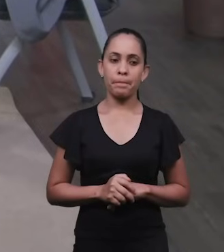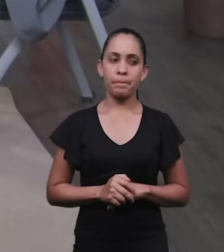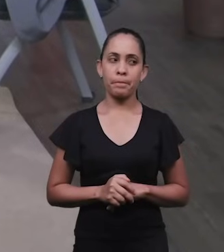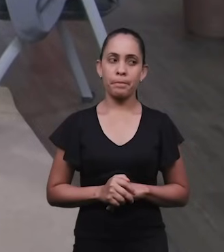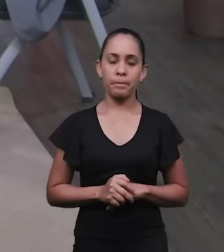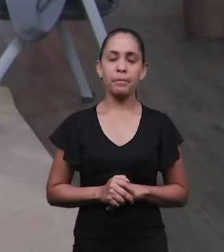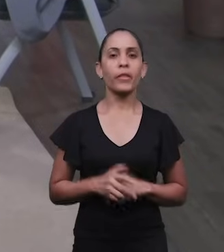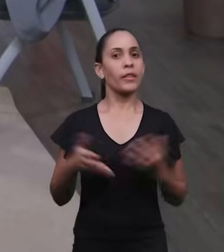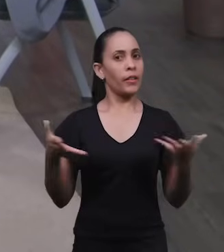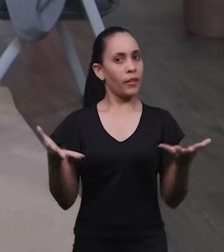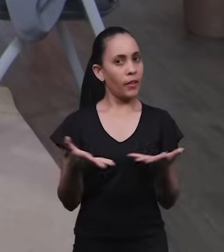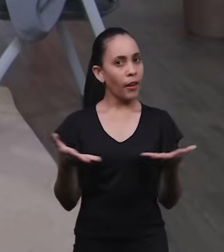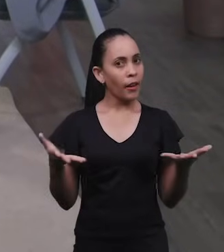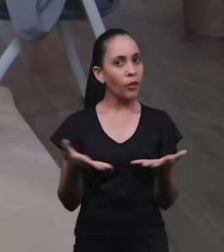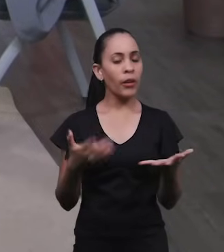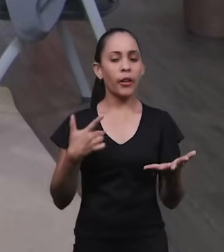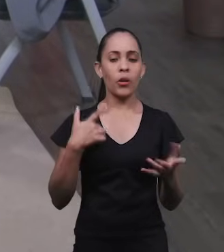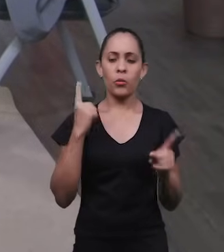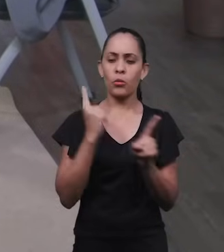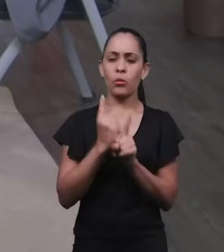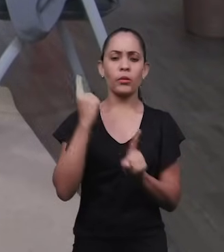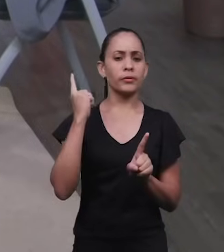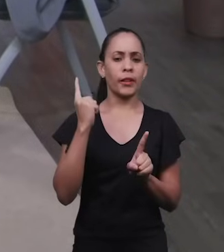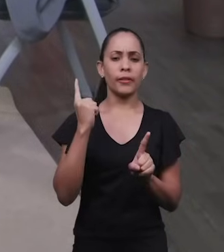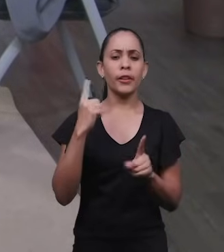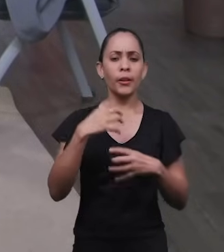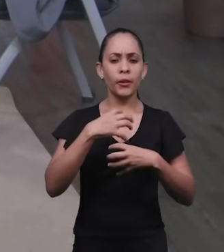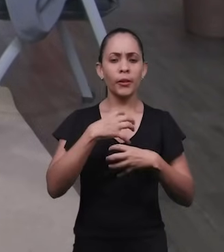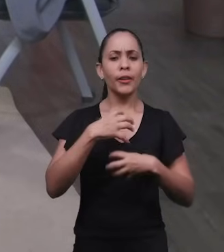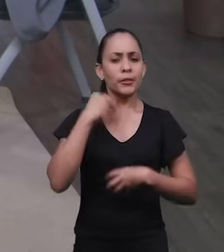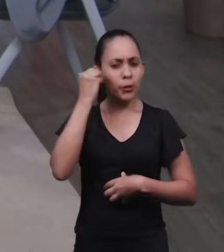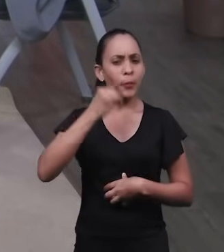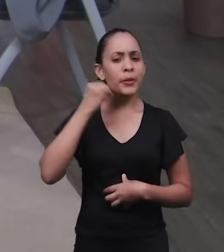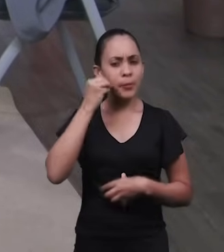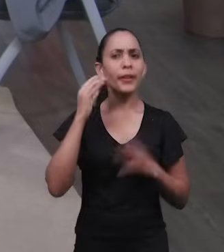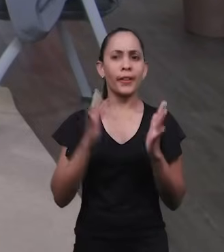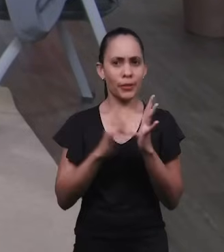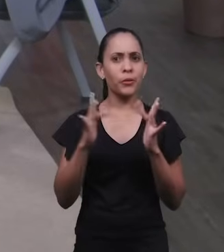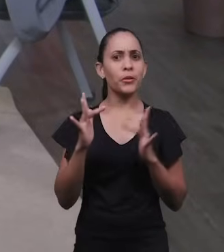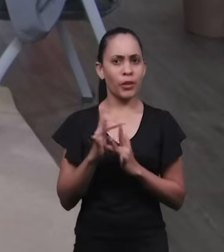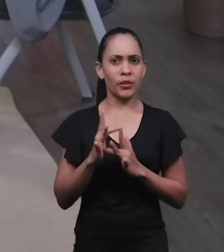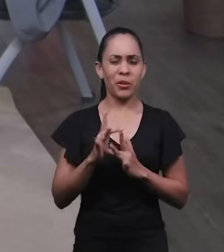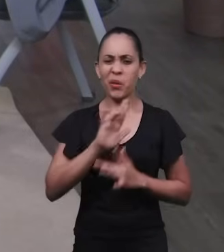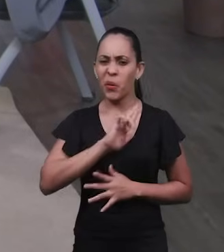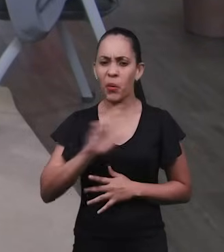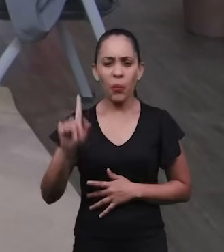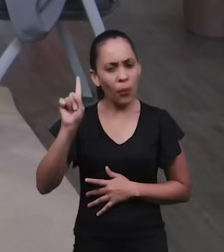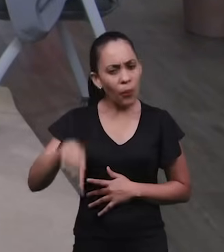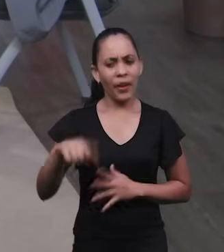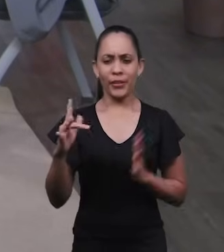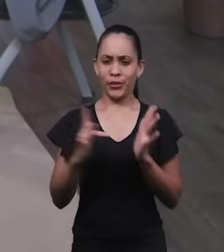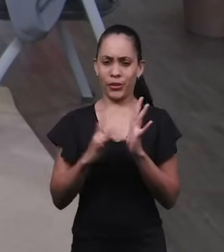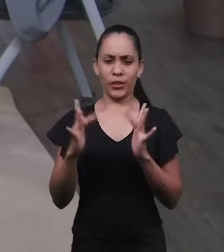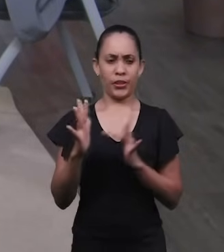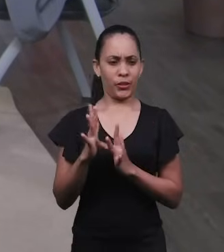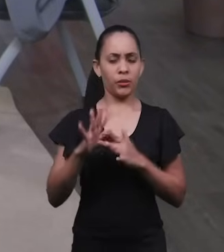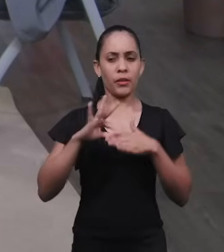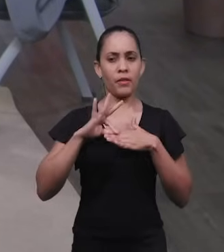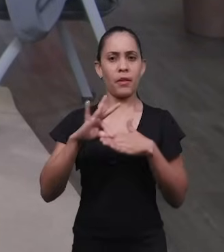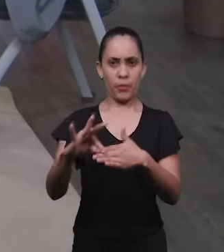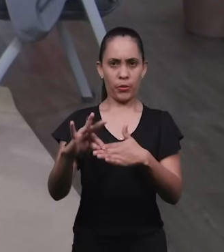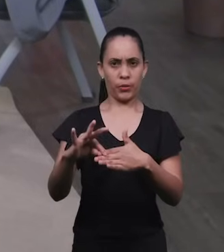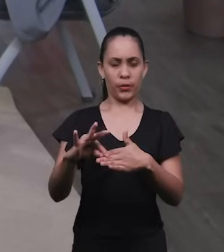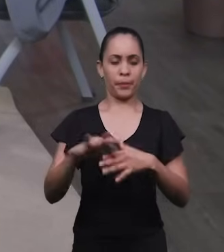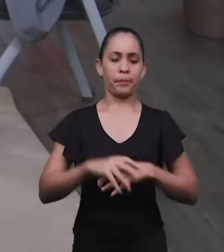e falou assim, não, agora eu encontrei Jesus, eu sei que é Jesus, não é mais nada disso, é Jesus que vai